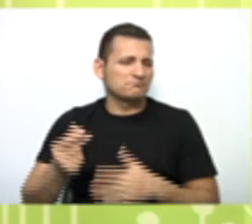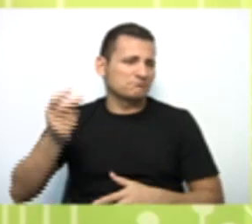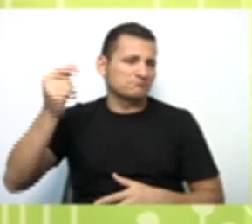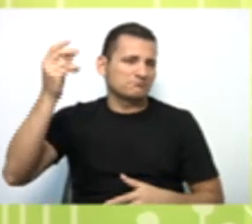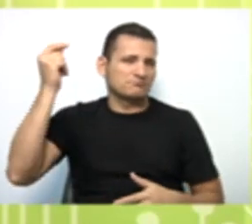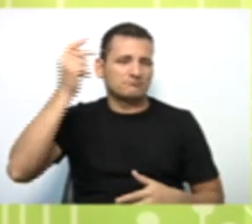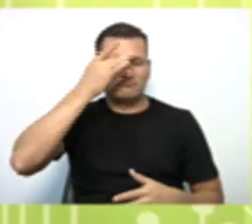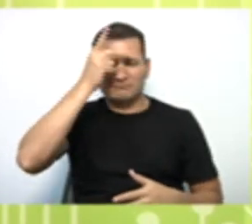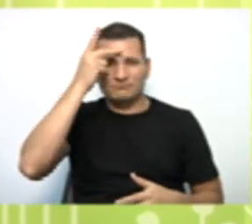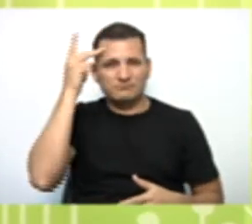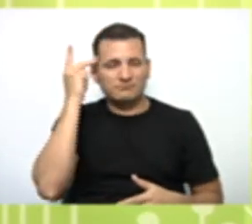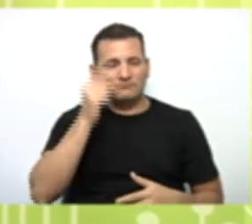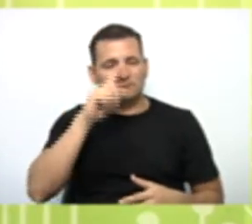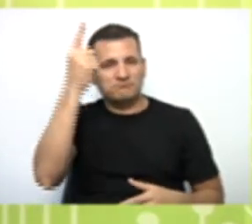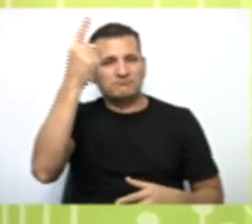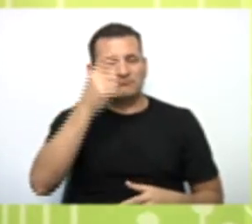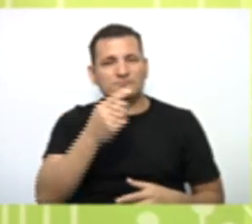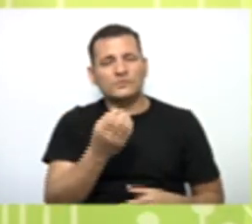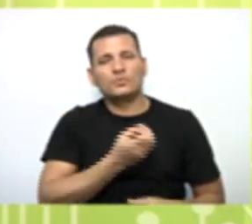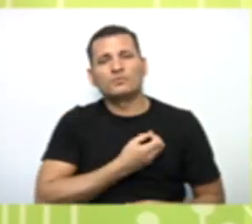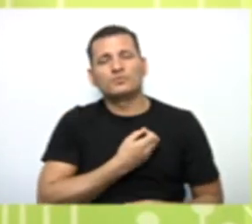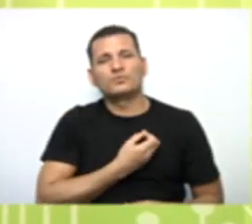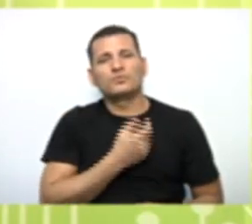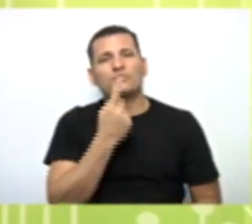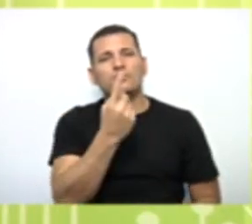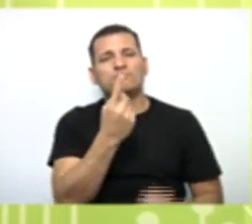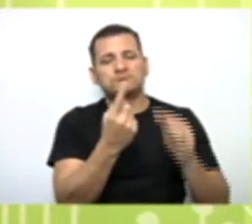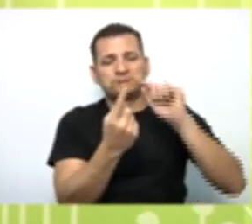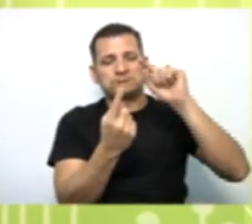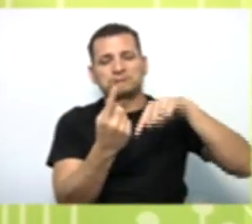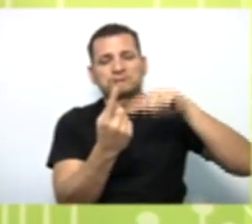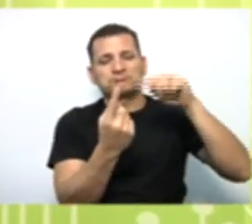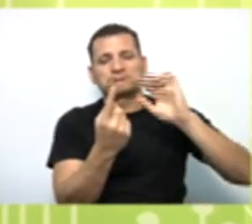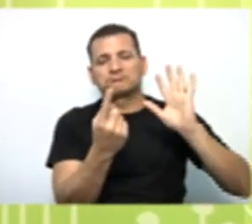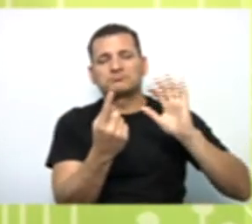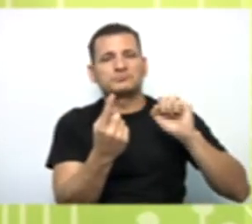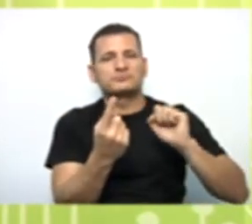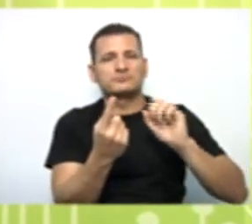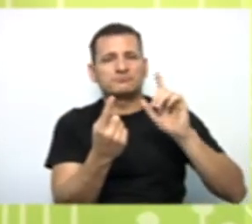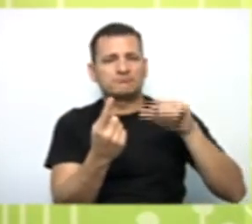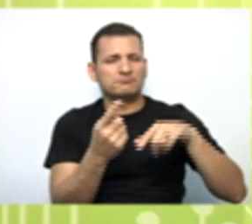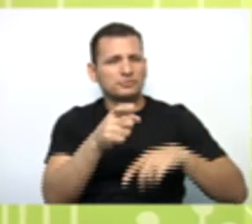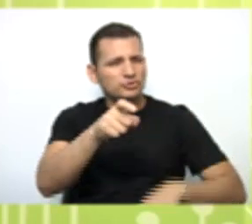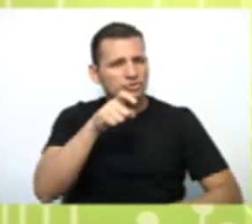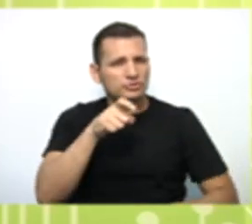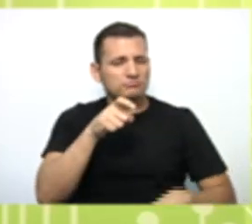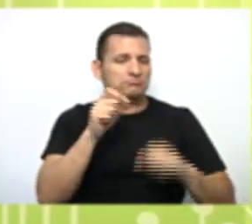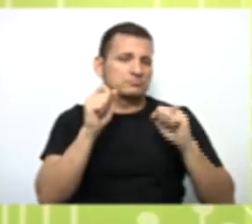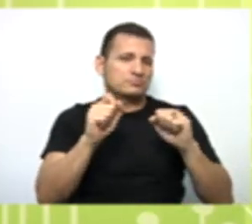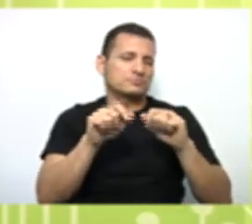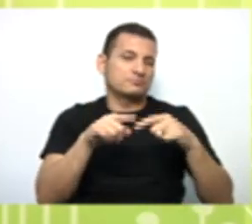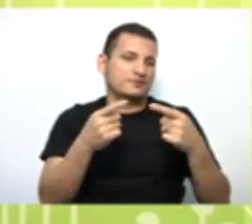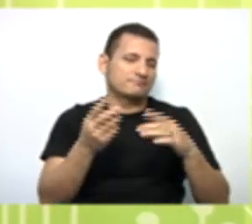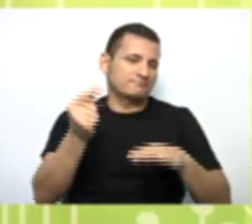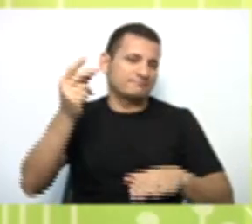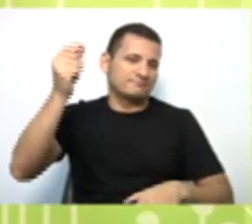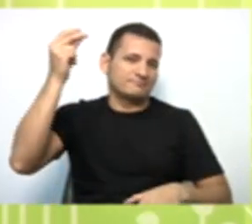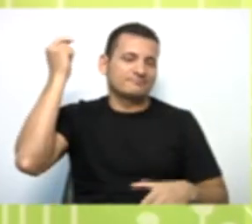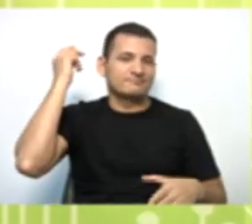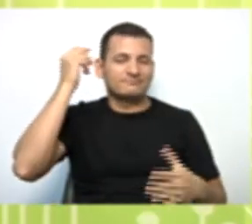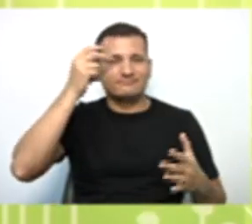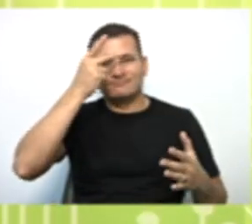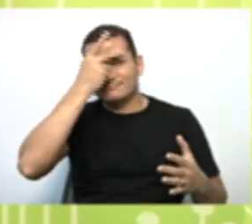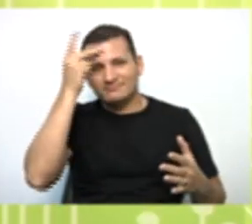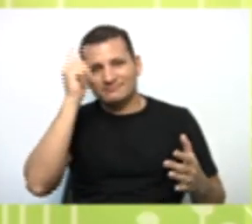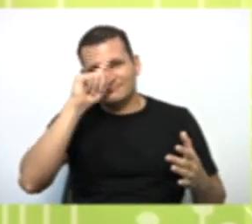falou que um é assim. Ponto. Podia ser um X? Poderia. Né? Mas, há milhares de anos atrás, o cara